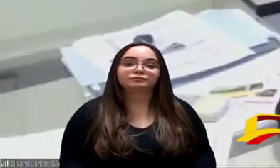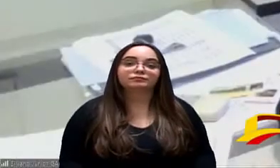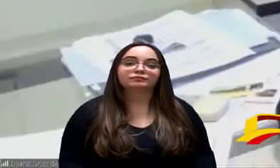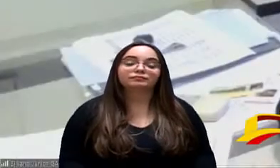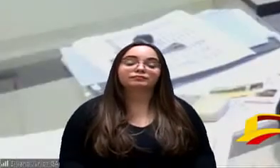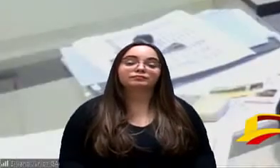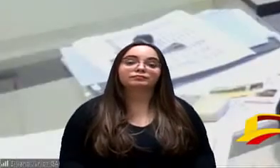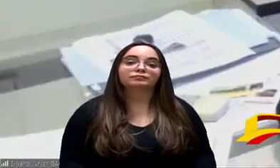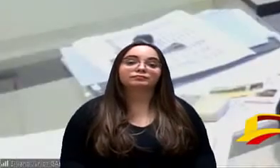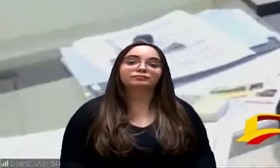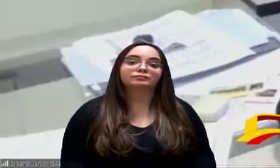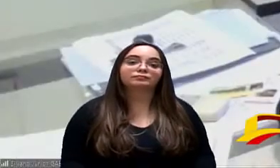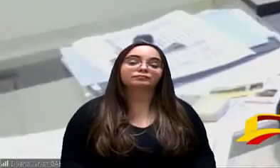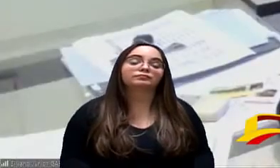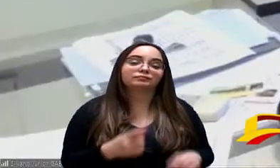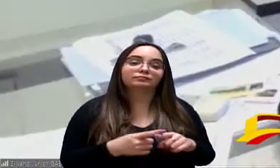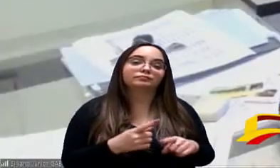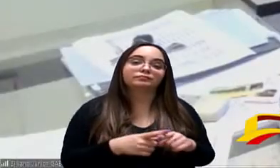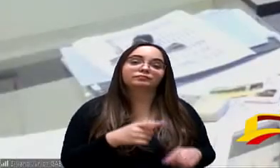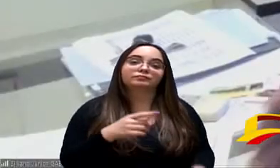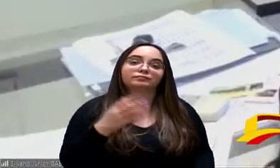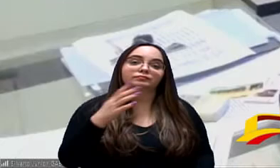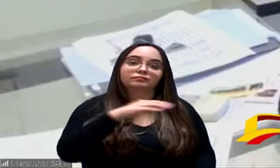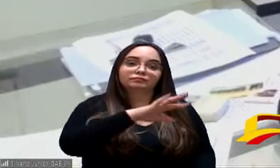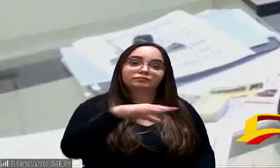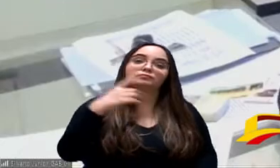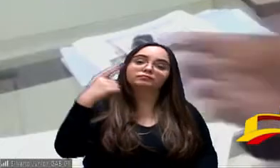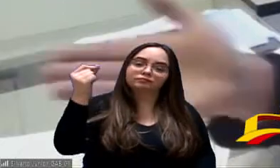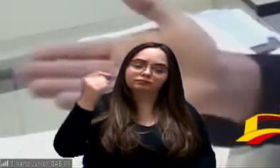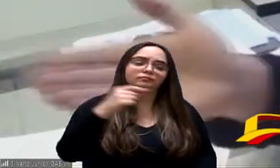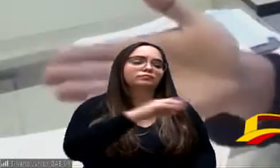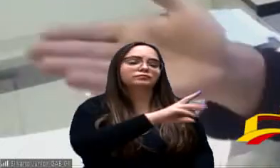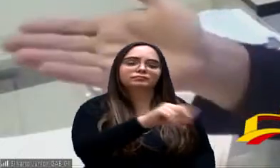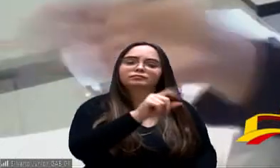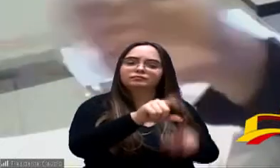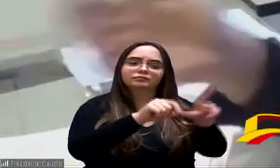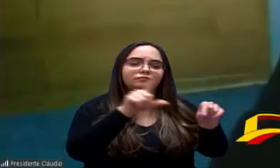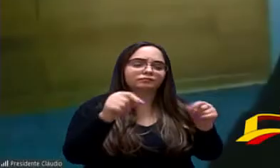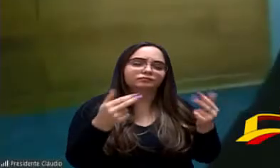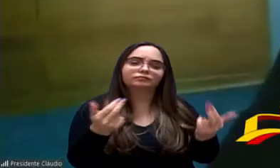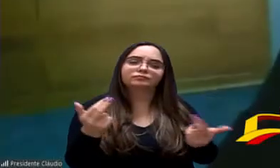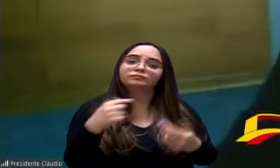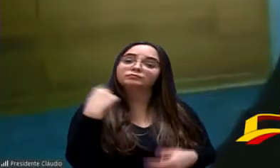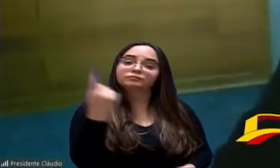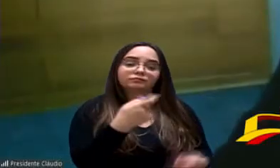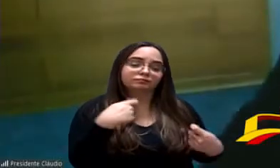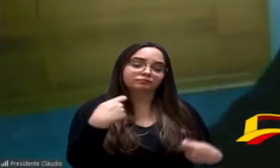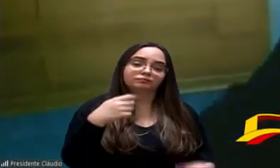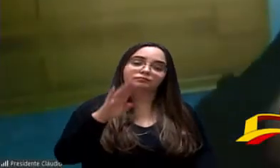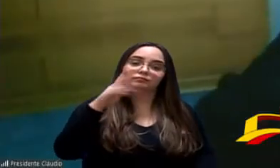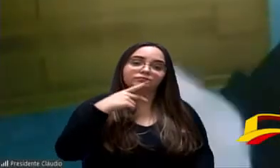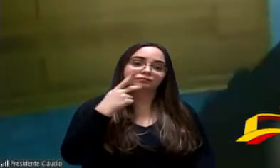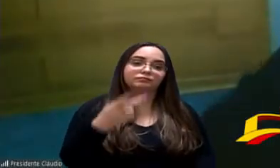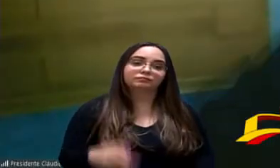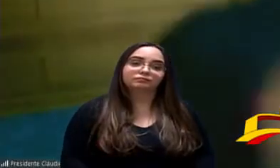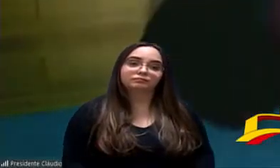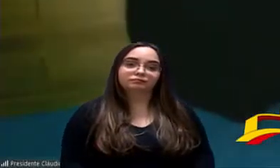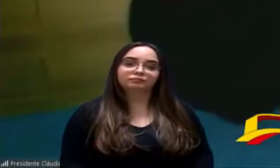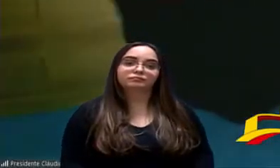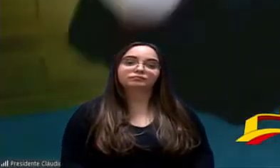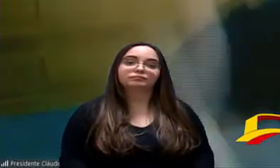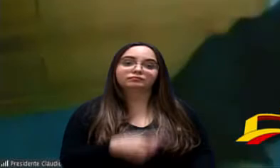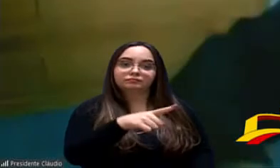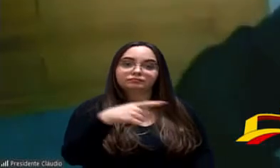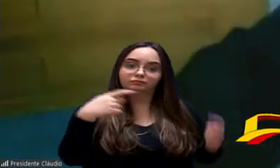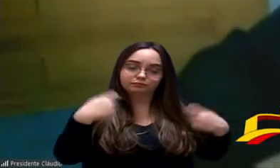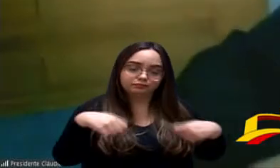Até porque, Cláudio, todo mundo tem representação. Eu fui eleito, os 19 foram eleitos, então nós temos que falar. Exatamente. E Vossa Excelência tem uma representação e tanto, porque